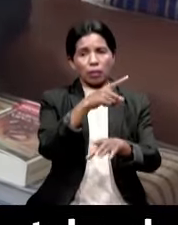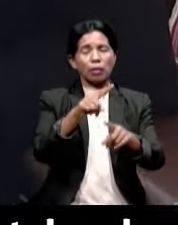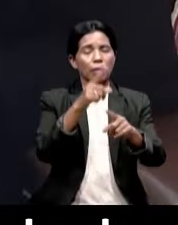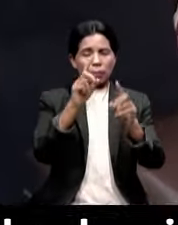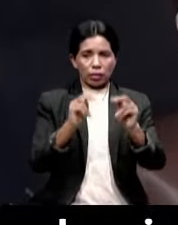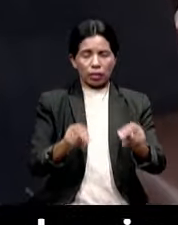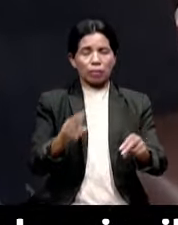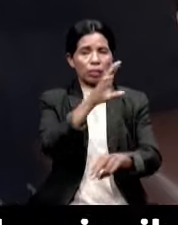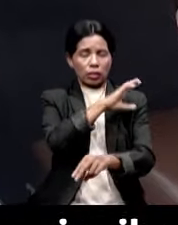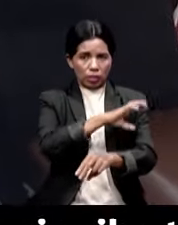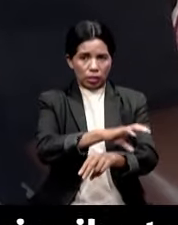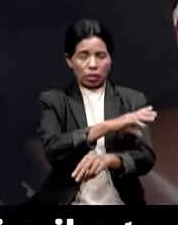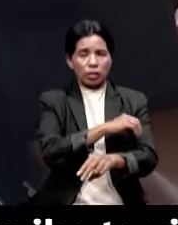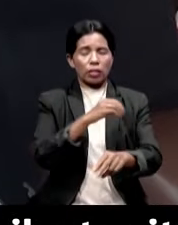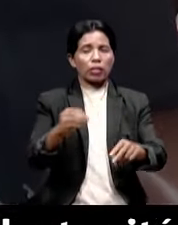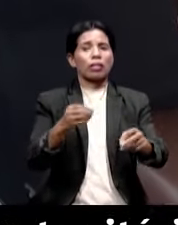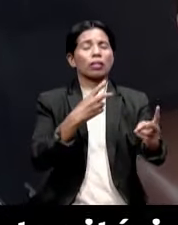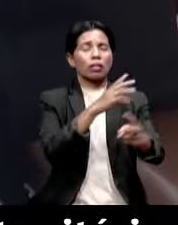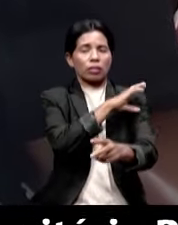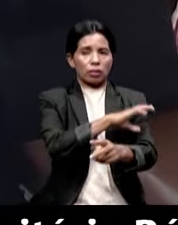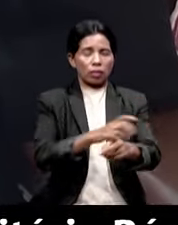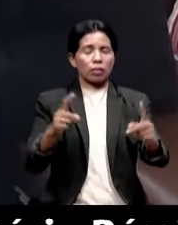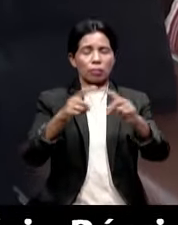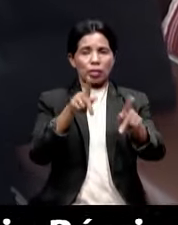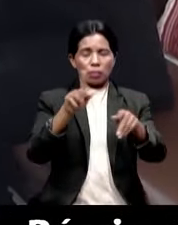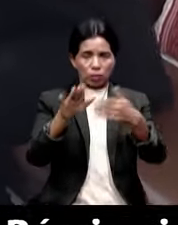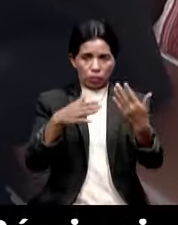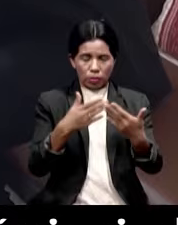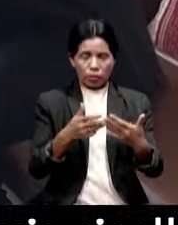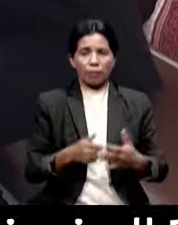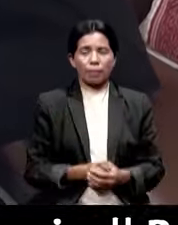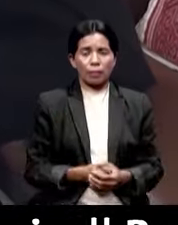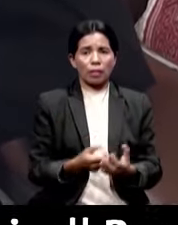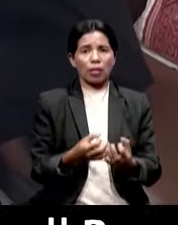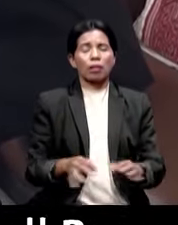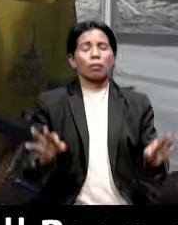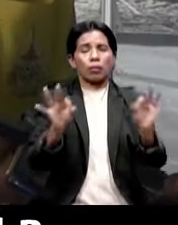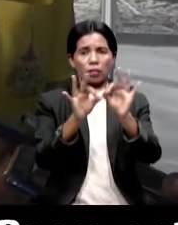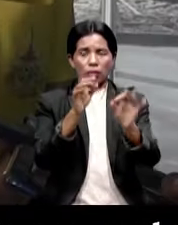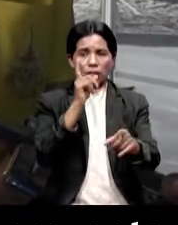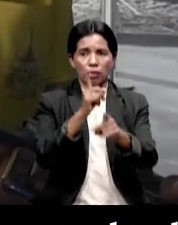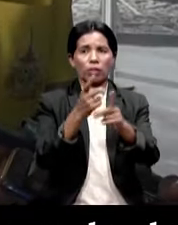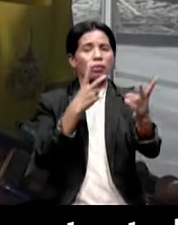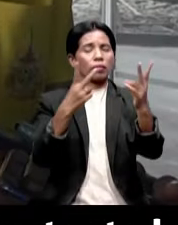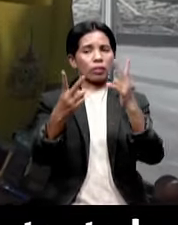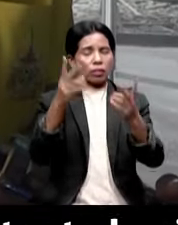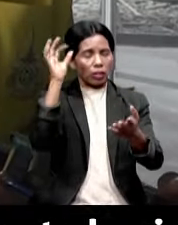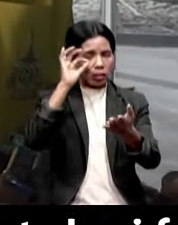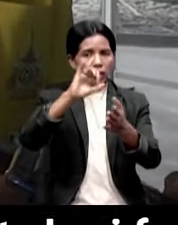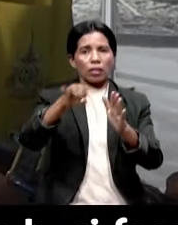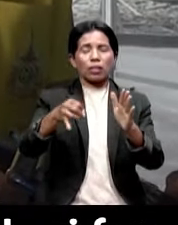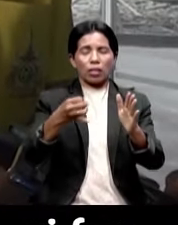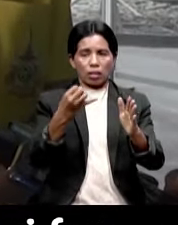garantia para a segurança, bainaka hirakne, no segurança mos, para a comunidade sira. É importante ter visita ao secretário-geral